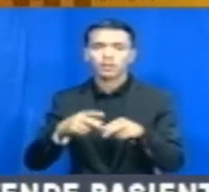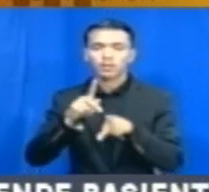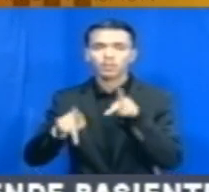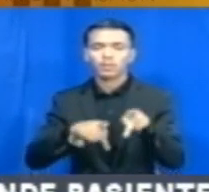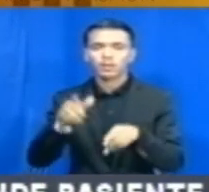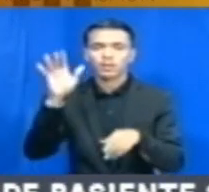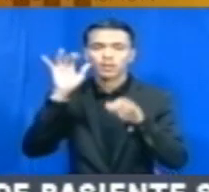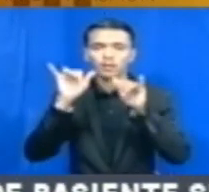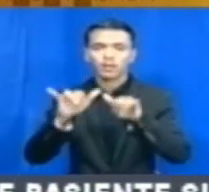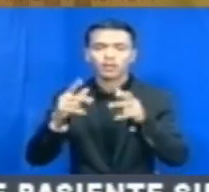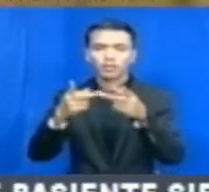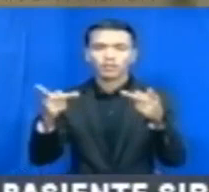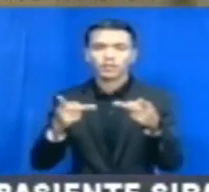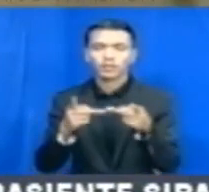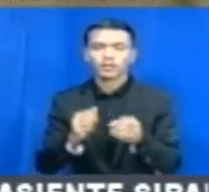ni helafaten.